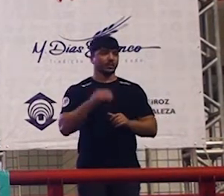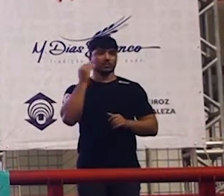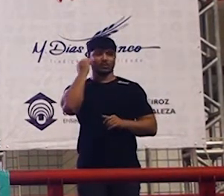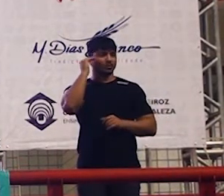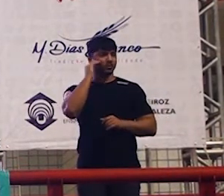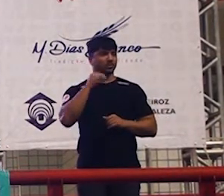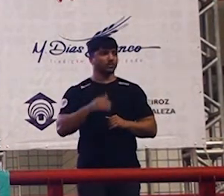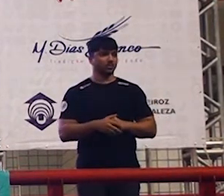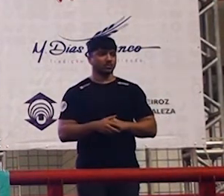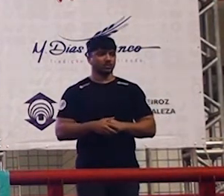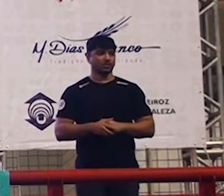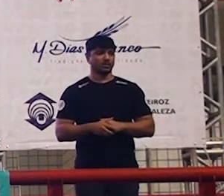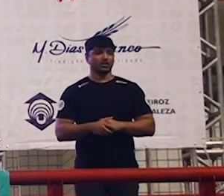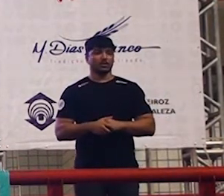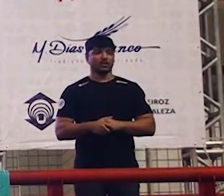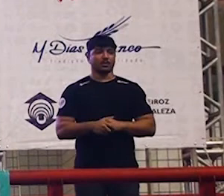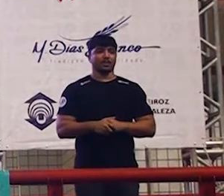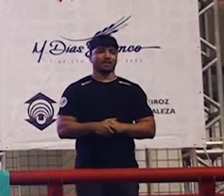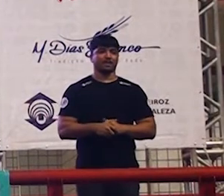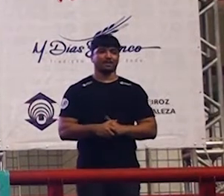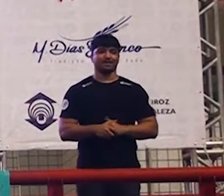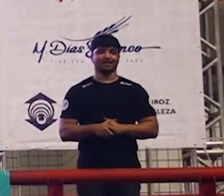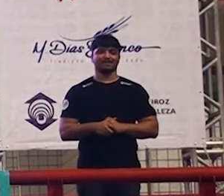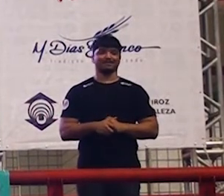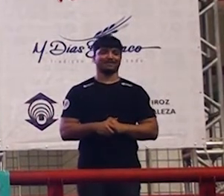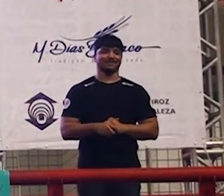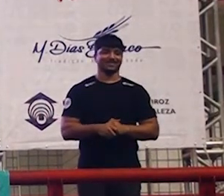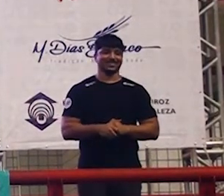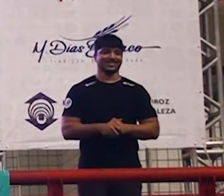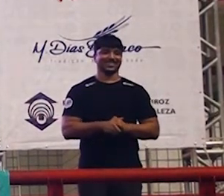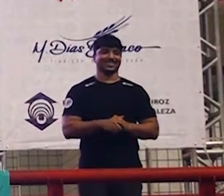Entenderam isso? Olha o verbal e o não verbal se